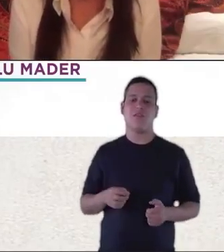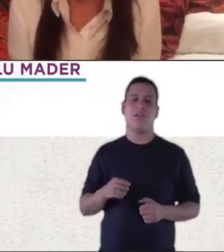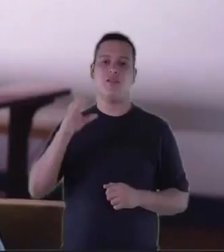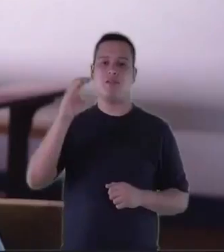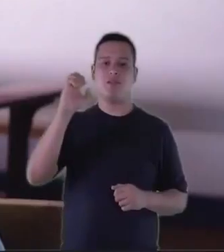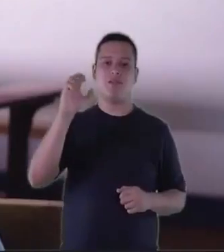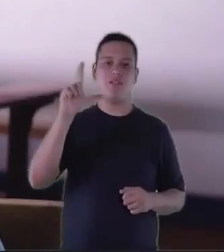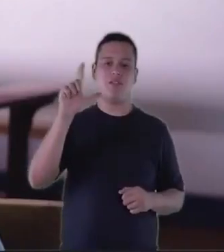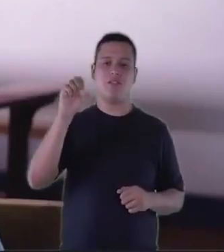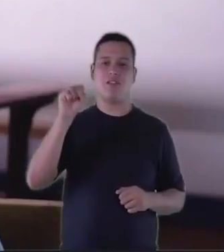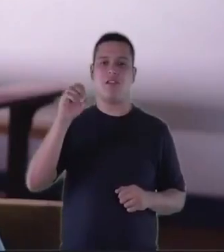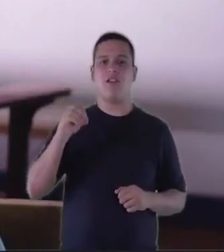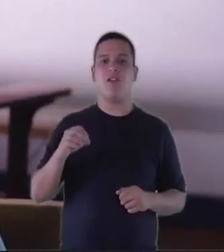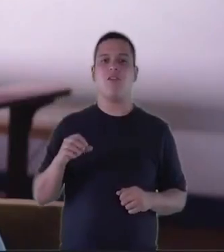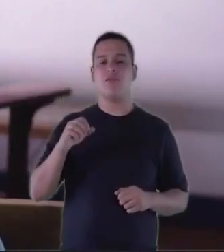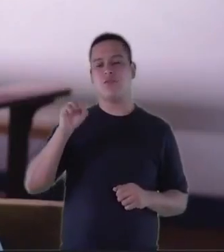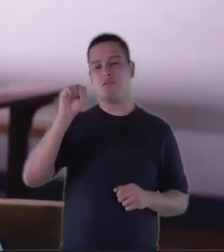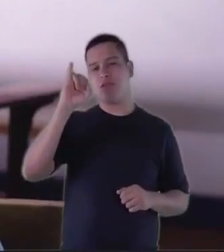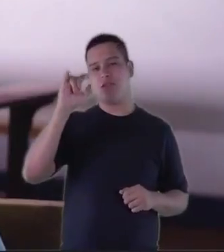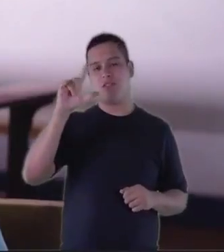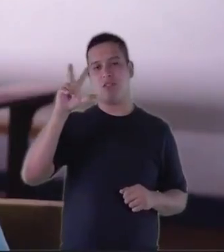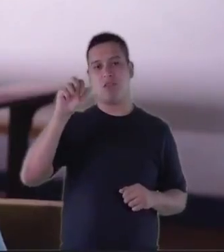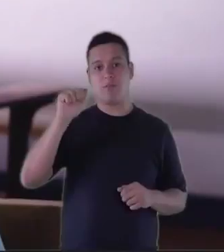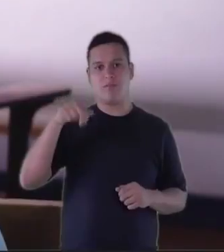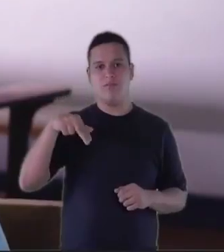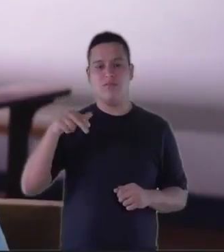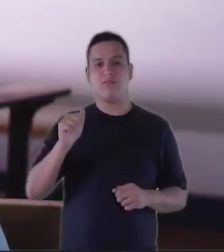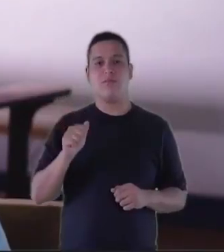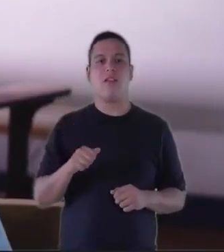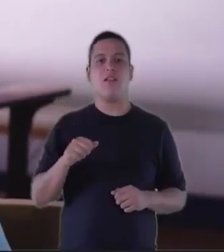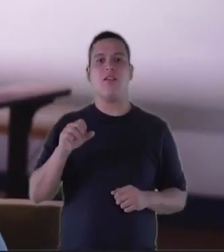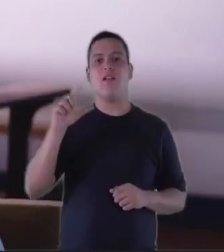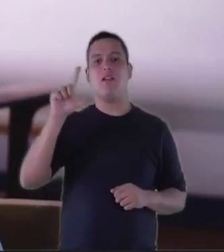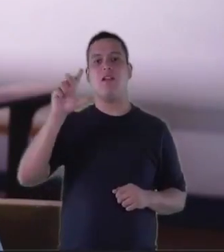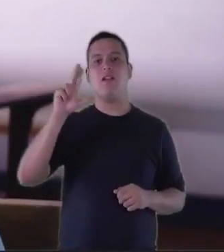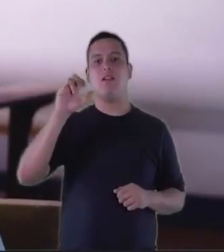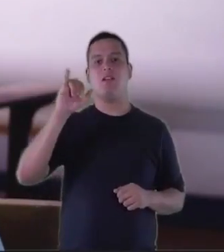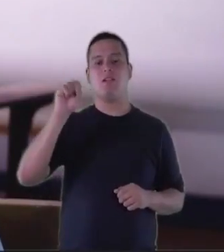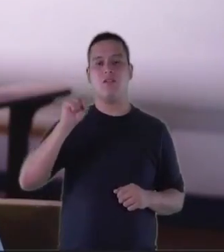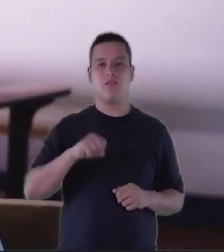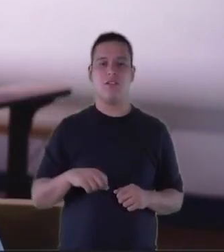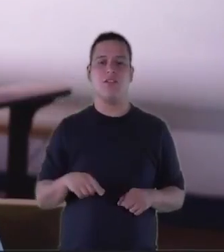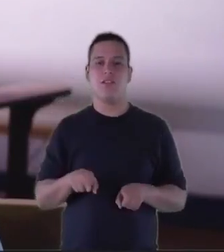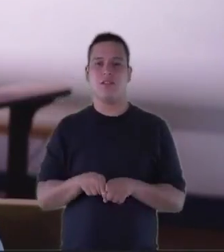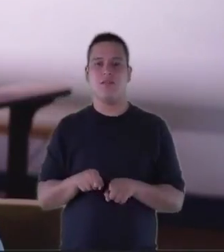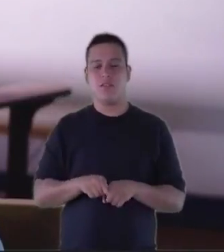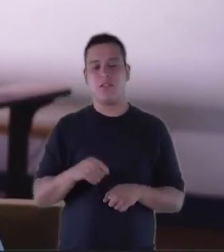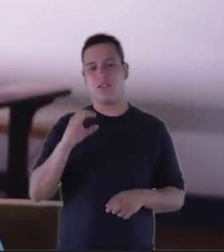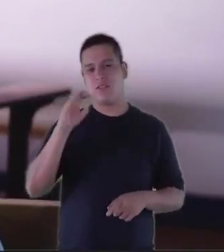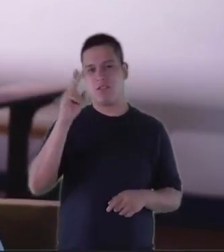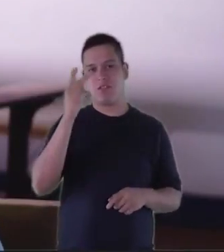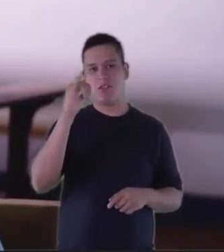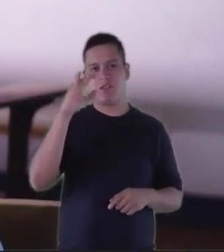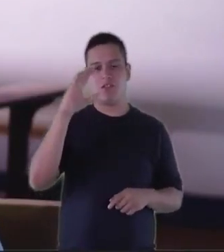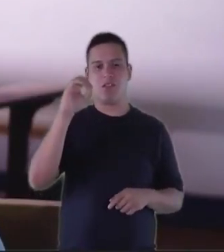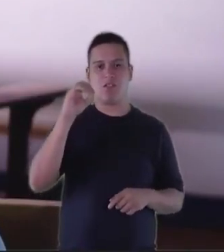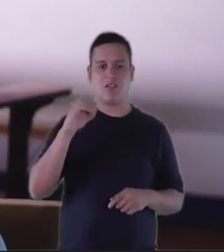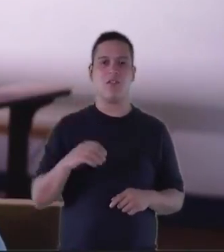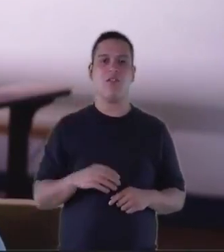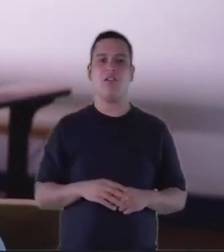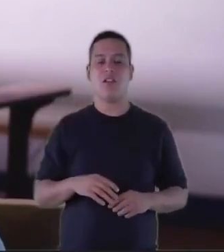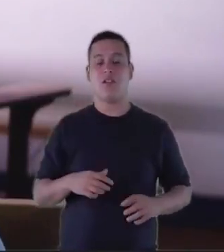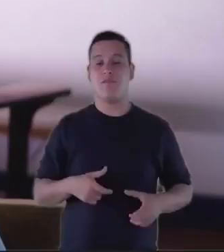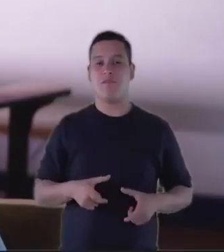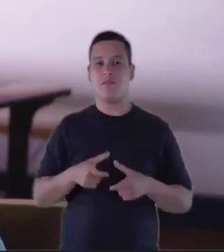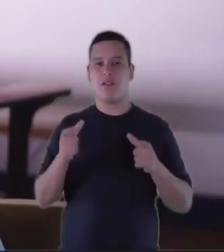entrou, Milena, Dudu, Luiz Fernando Imediato presente, Chico Mendonça, o pessoal do nosso grupo todo,